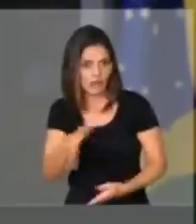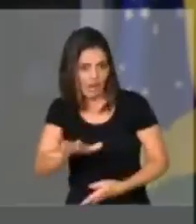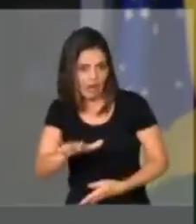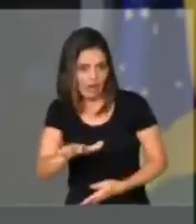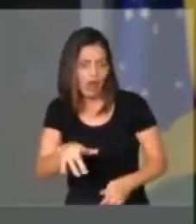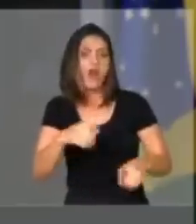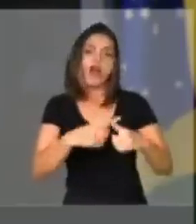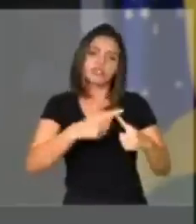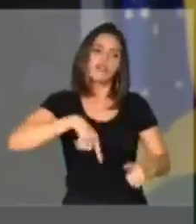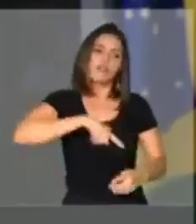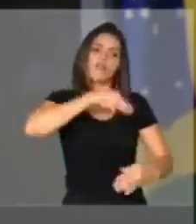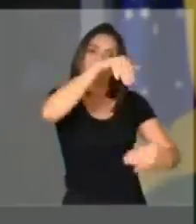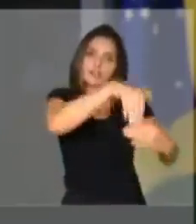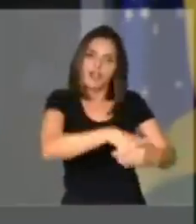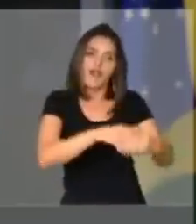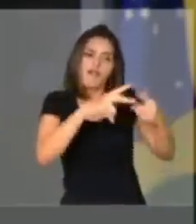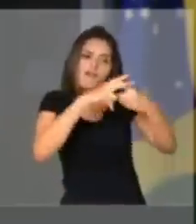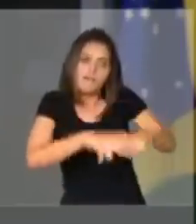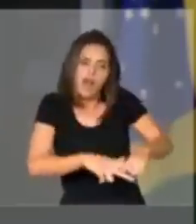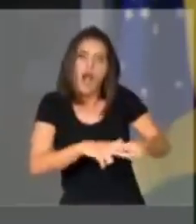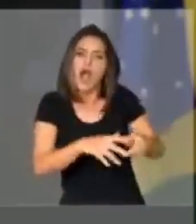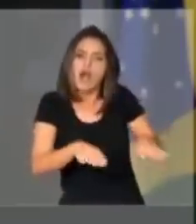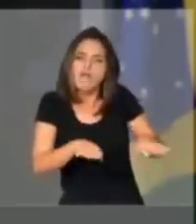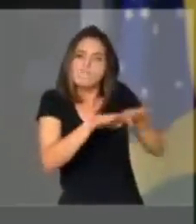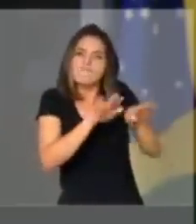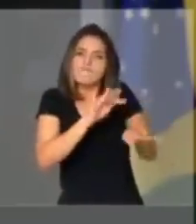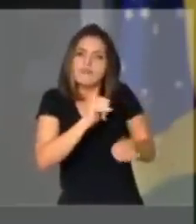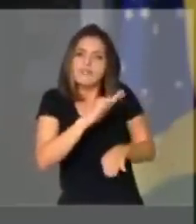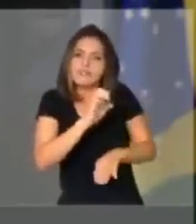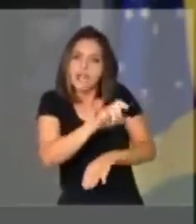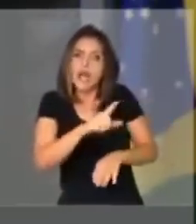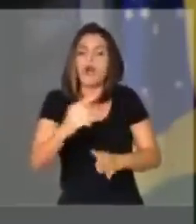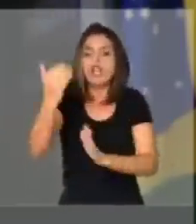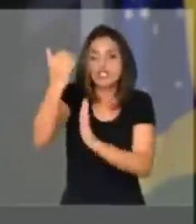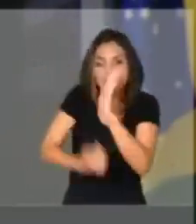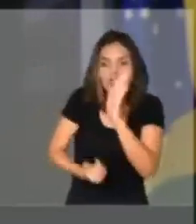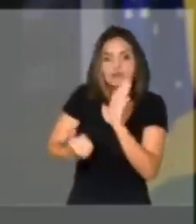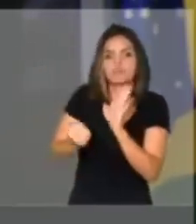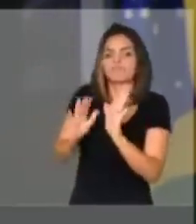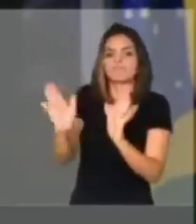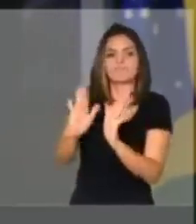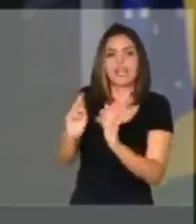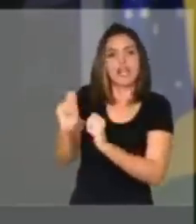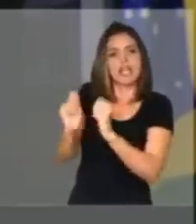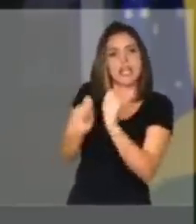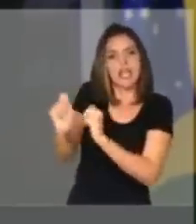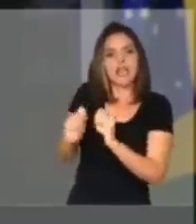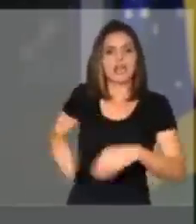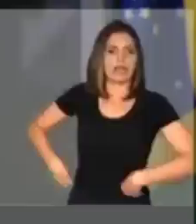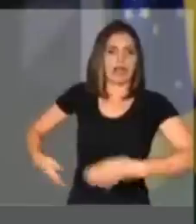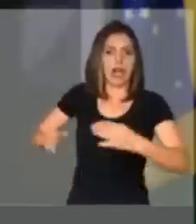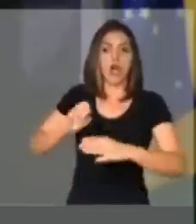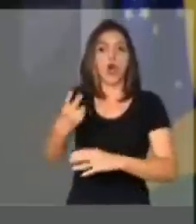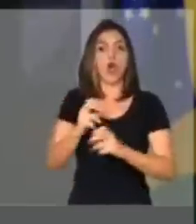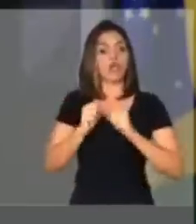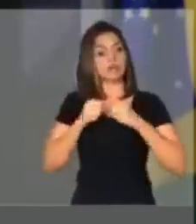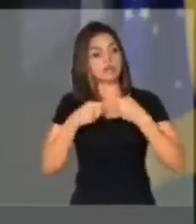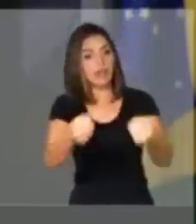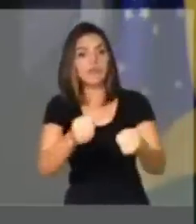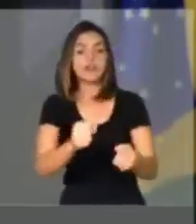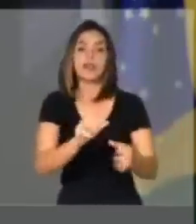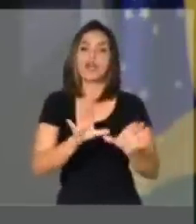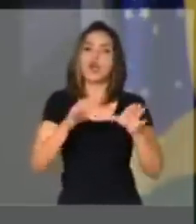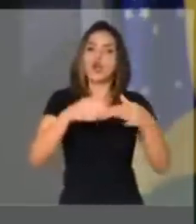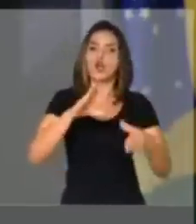votar ajuste fiscal, ou a gente está aqui para votar corte de gasto, ou a gente está aqui para defender a corporação. É uma escolha simples entre o